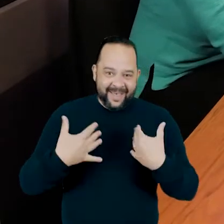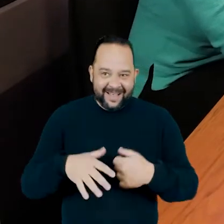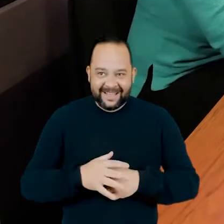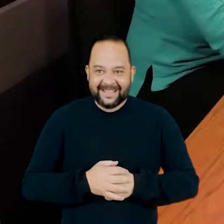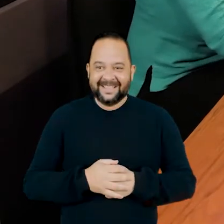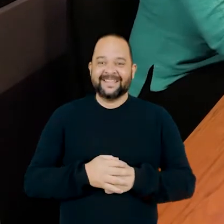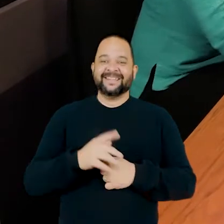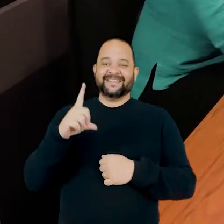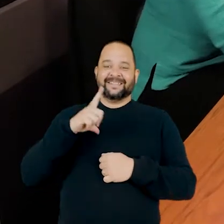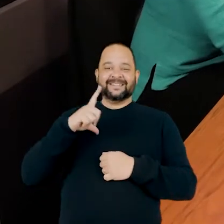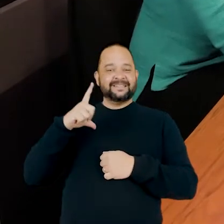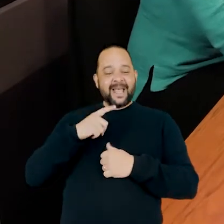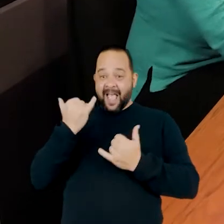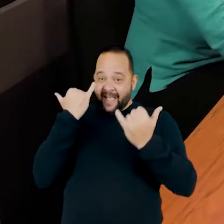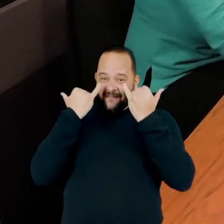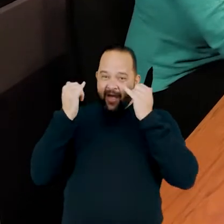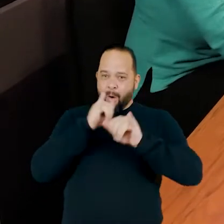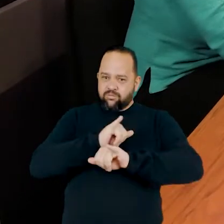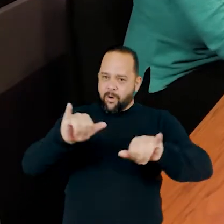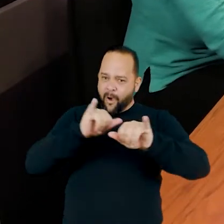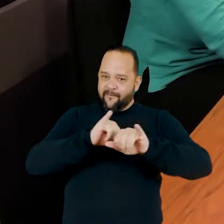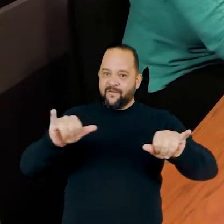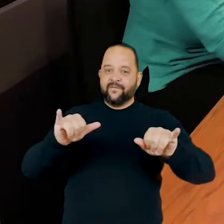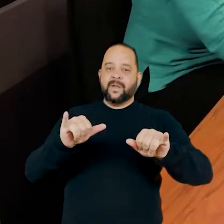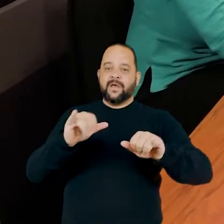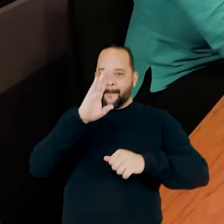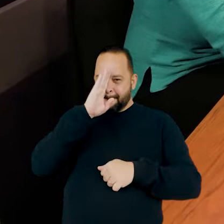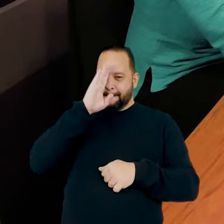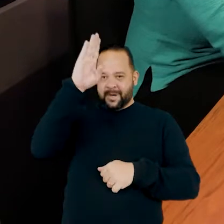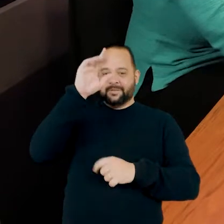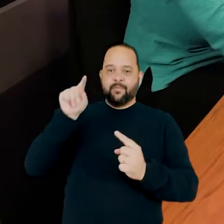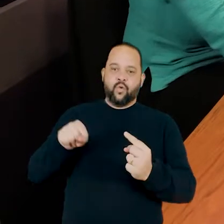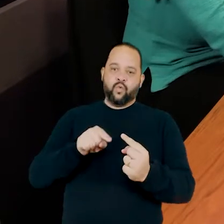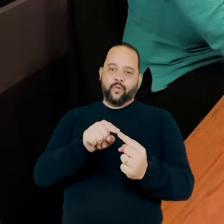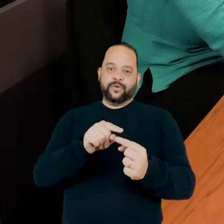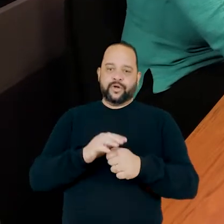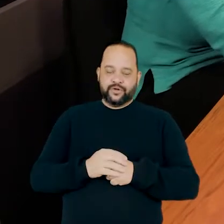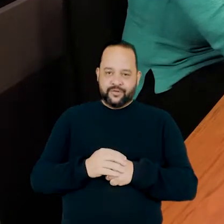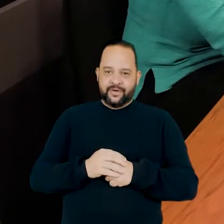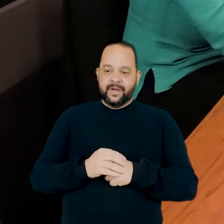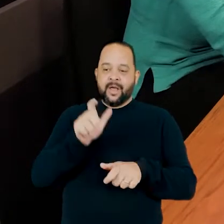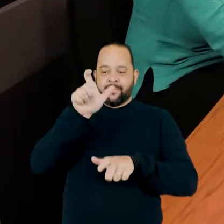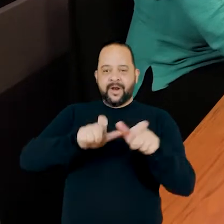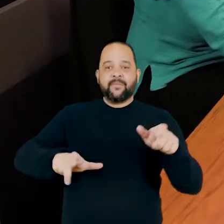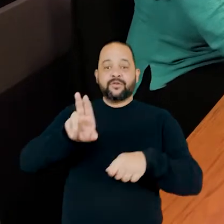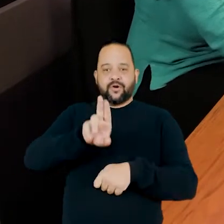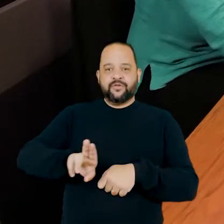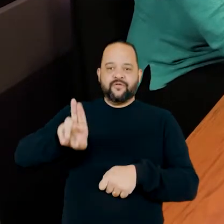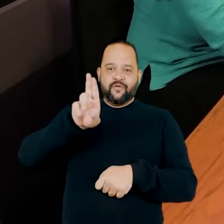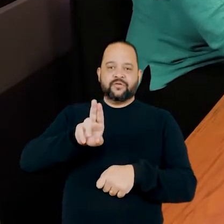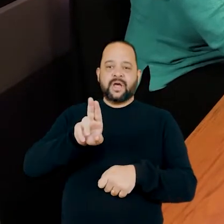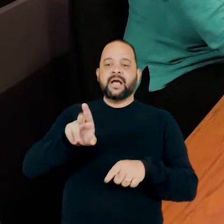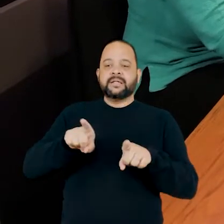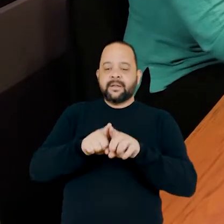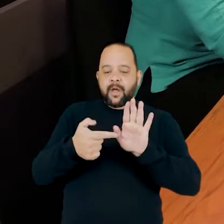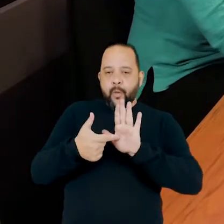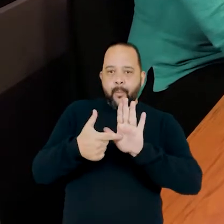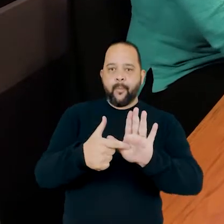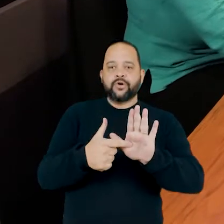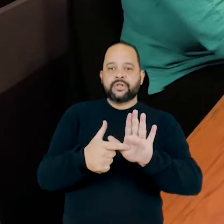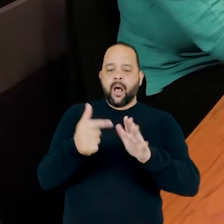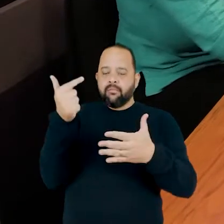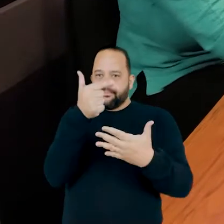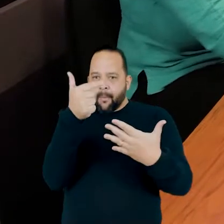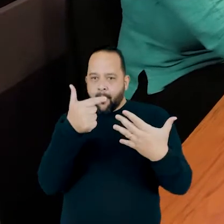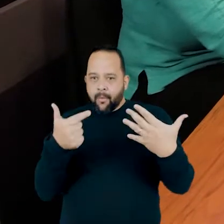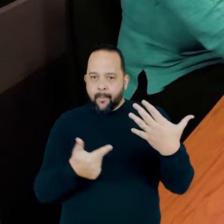assim, né? Levar a informação. Esse é o principal ponto. Levar a informação ao usuário, né? Mostrar pra ele qual